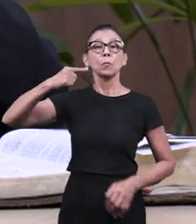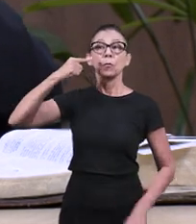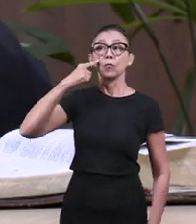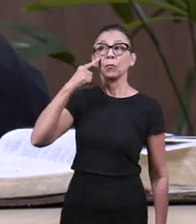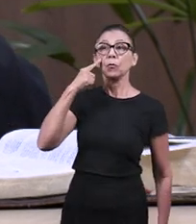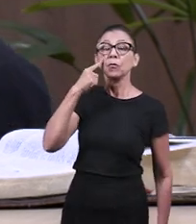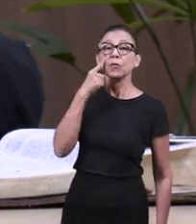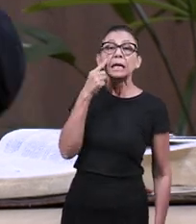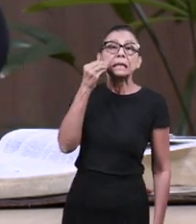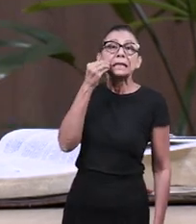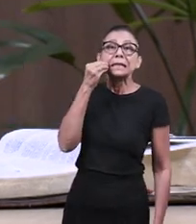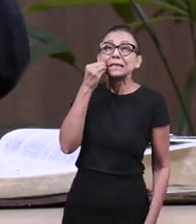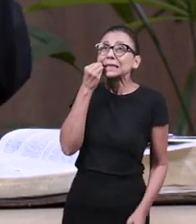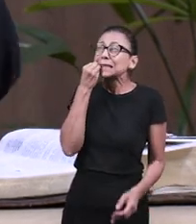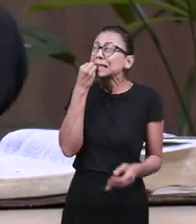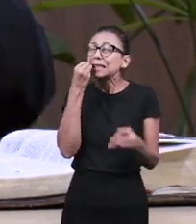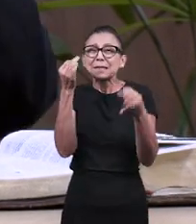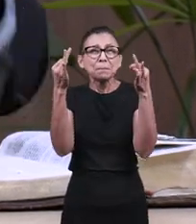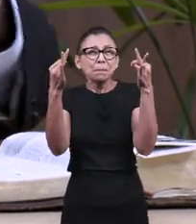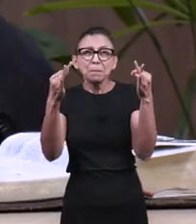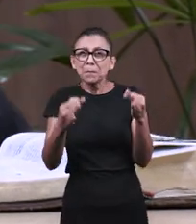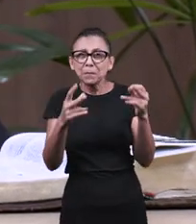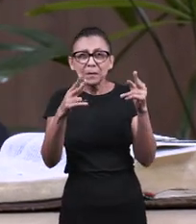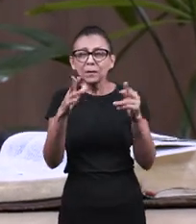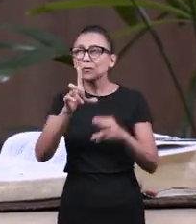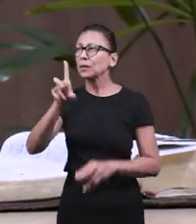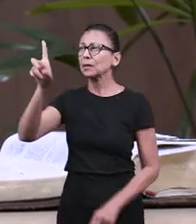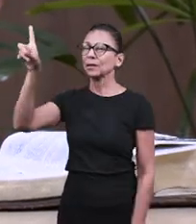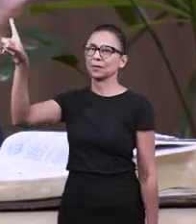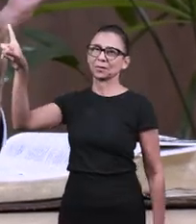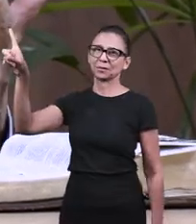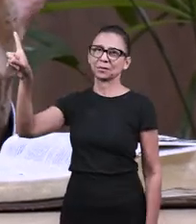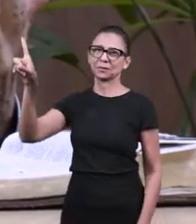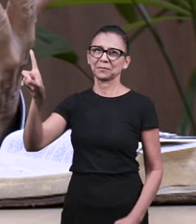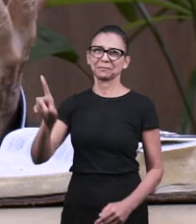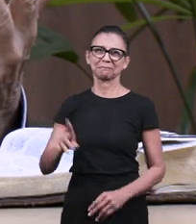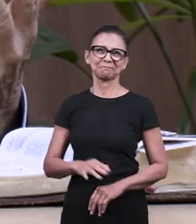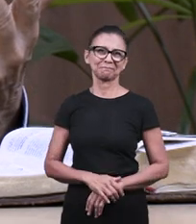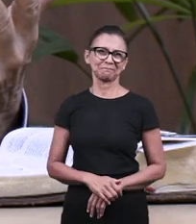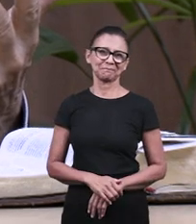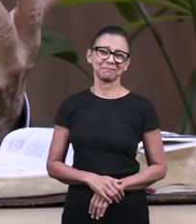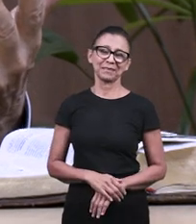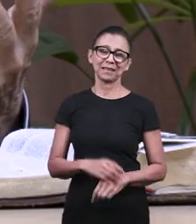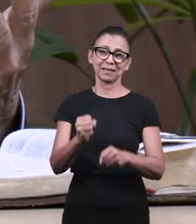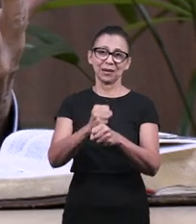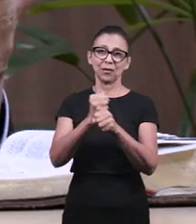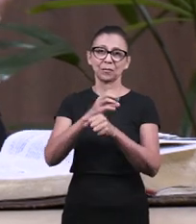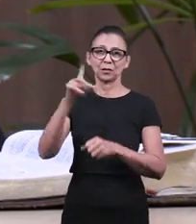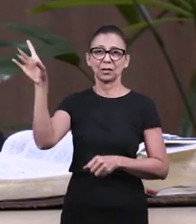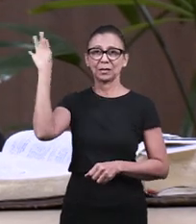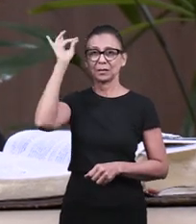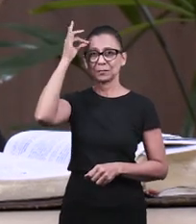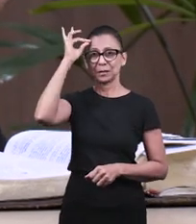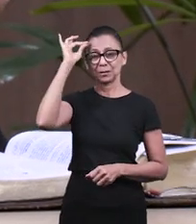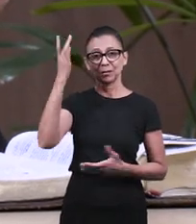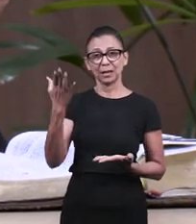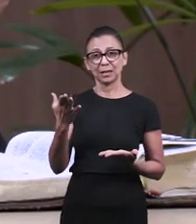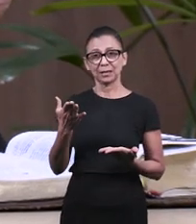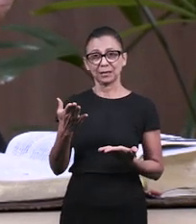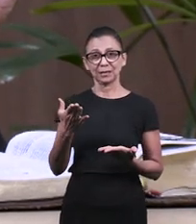tentar alcançar essa perfeição que Deus alcançou. Só que as obras de Deus são espirituais e a do homem